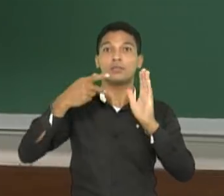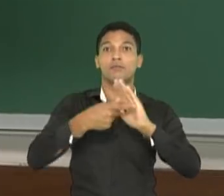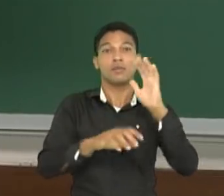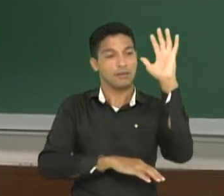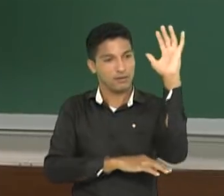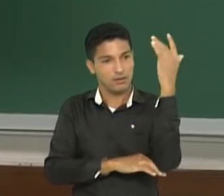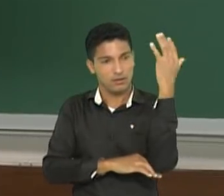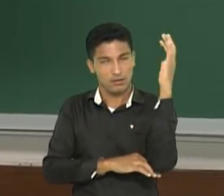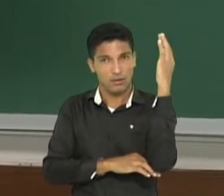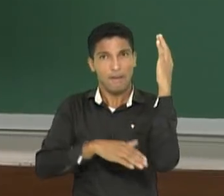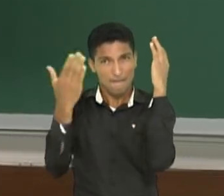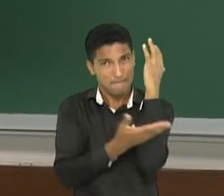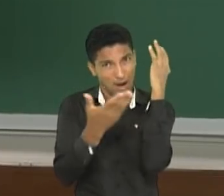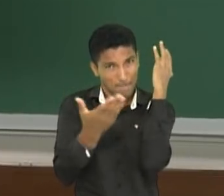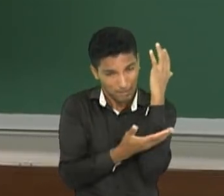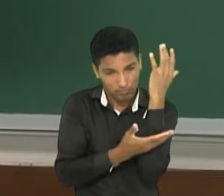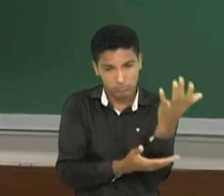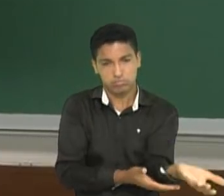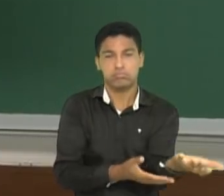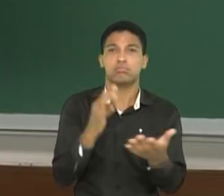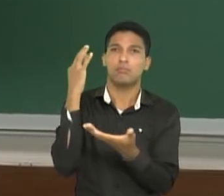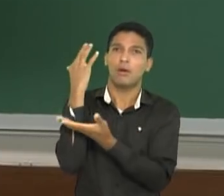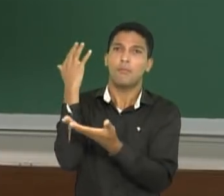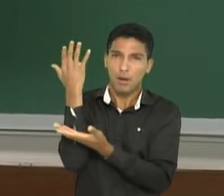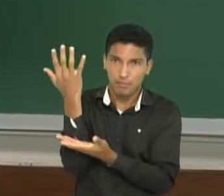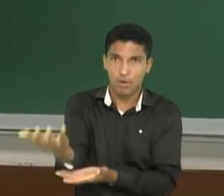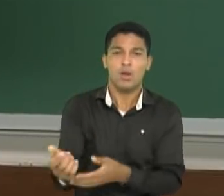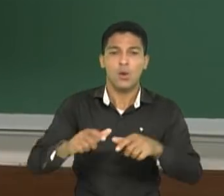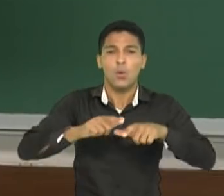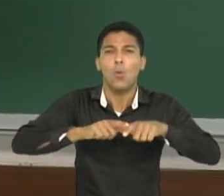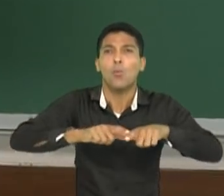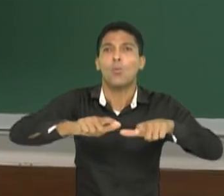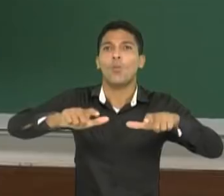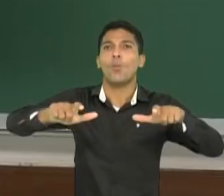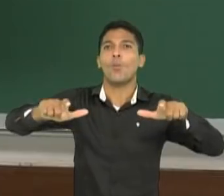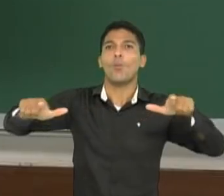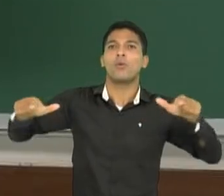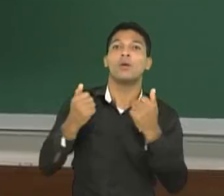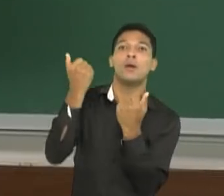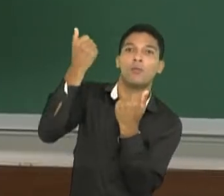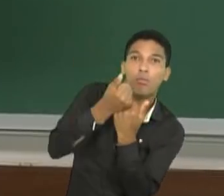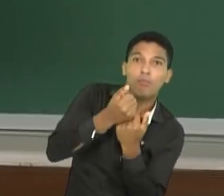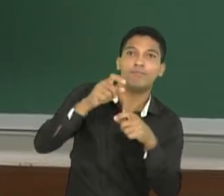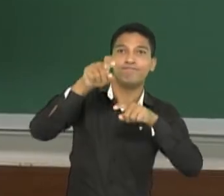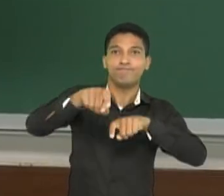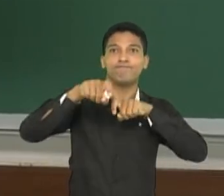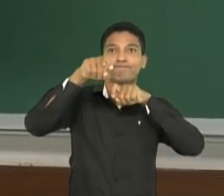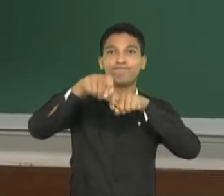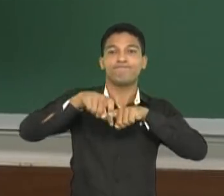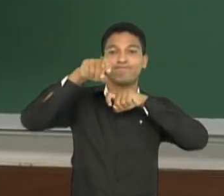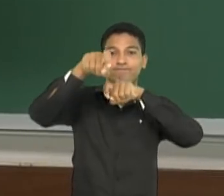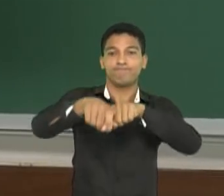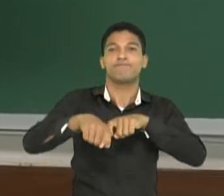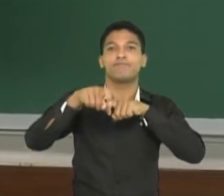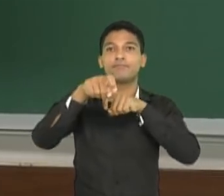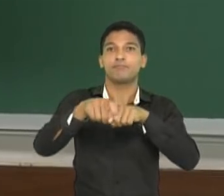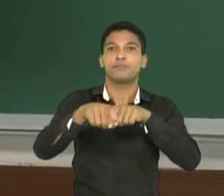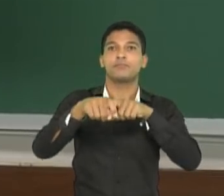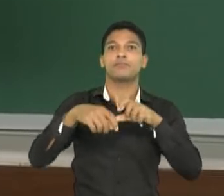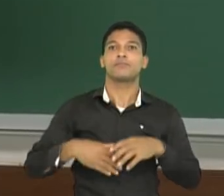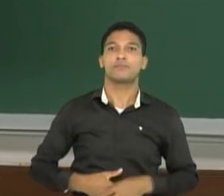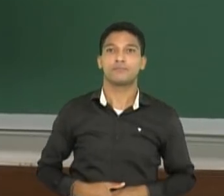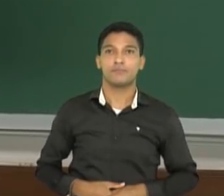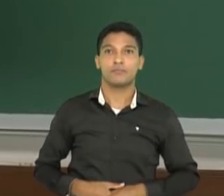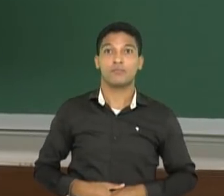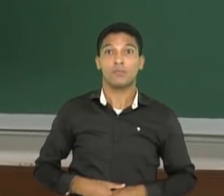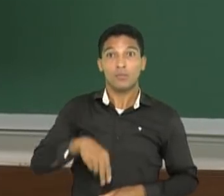certo? Então é importante ali observar o mapa e que ele vai ilustrando bem para nós essa ideia ali. E aí no espaço rural da região